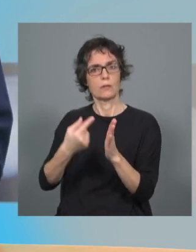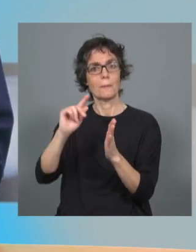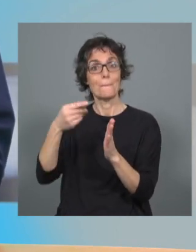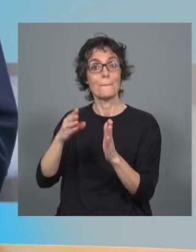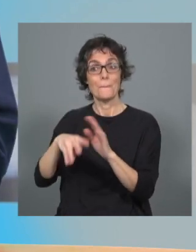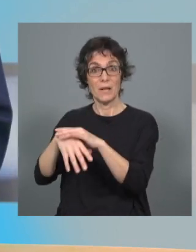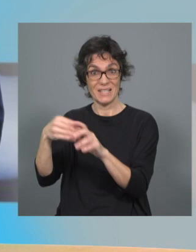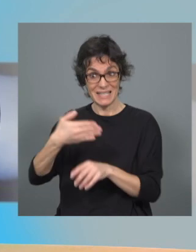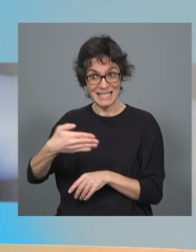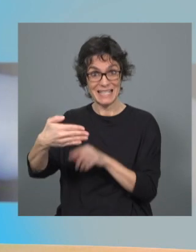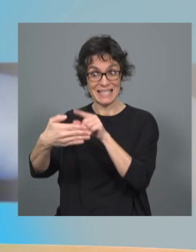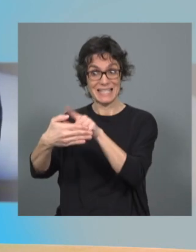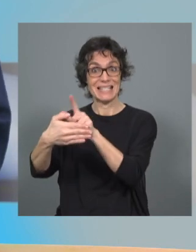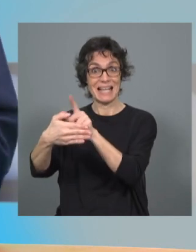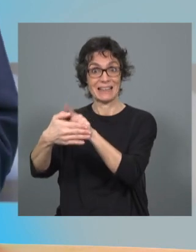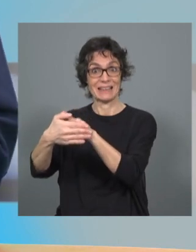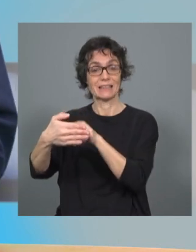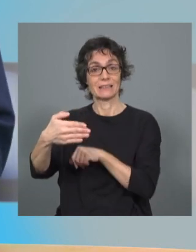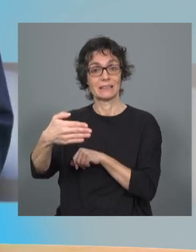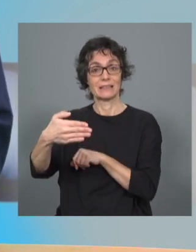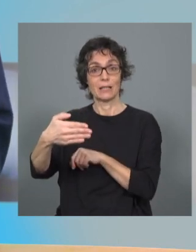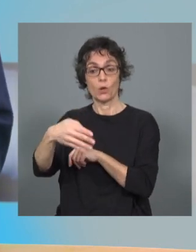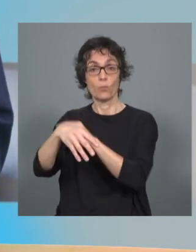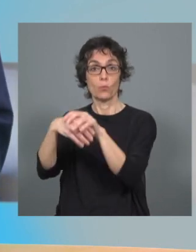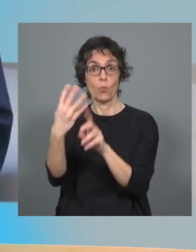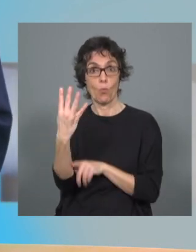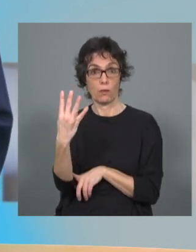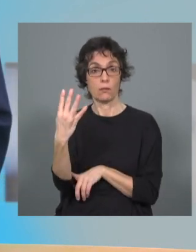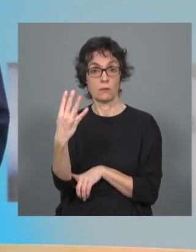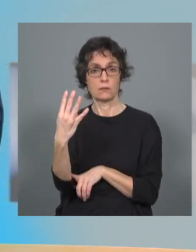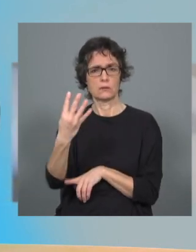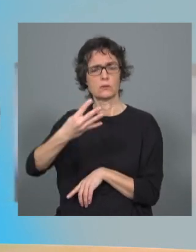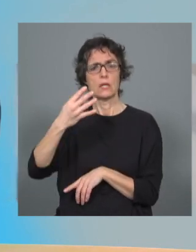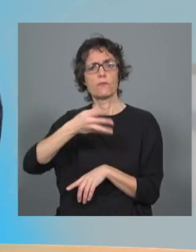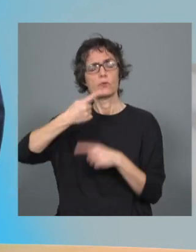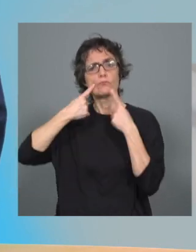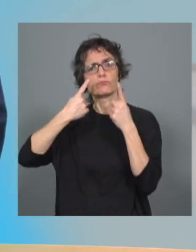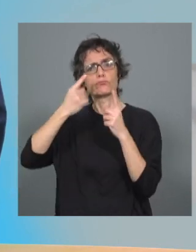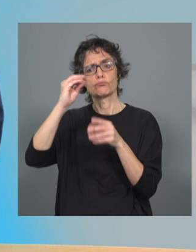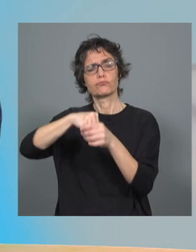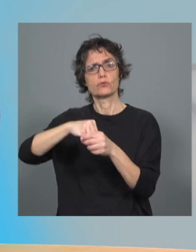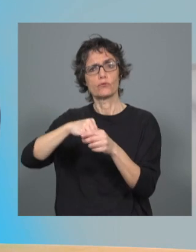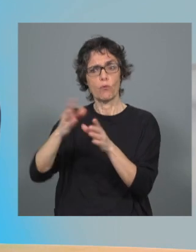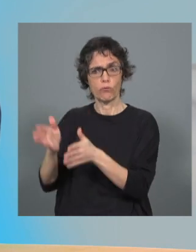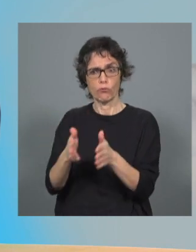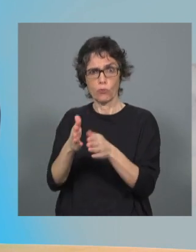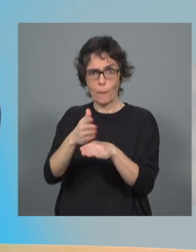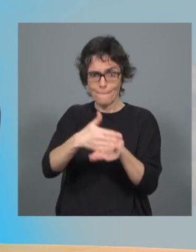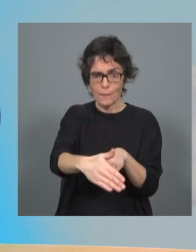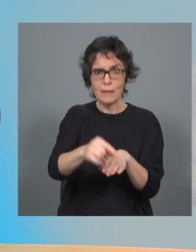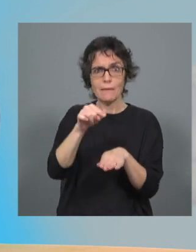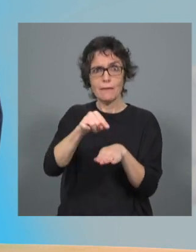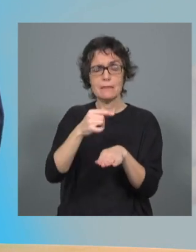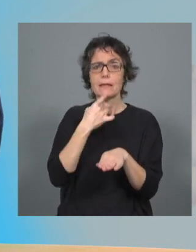uma maioria dentro dessa maioria, fez uma declaração de voto à parte a dizer que existe sim